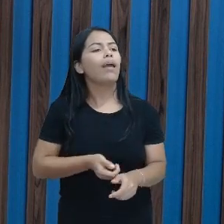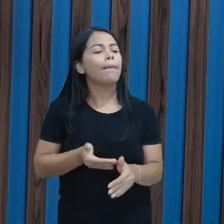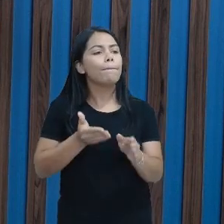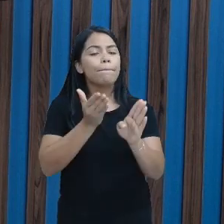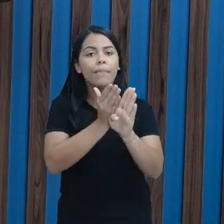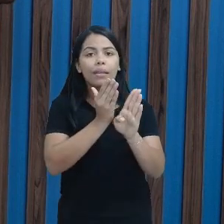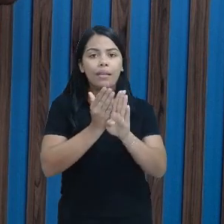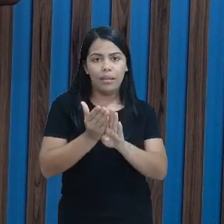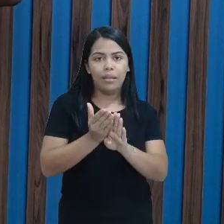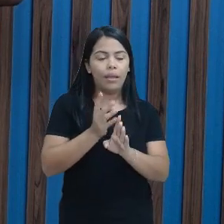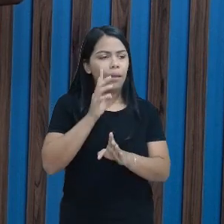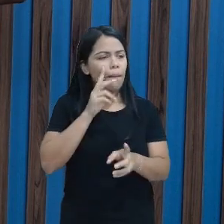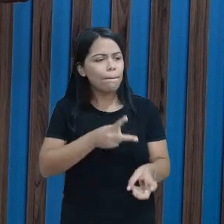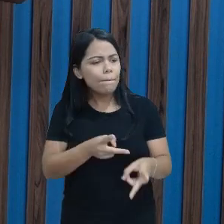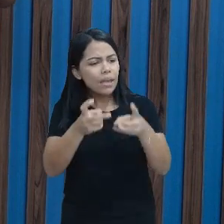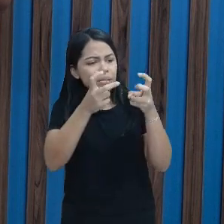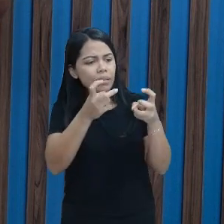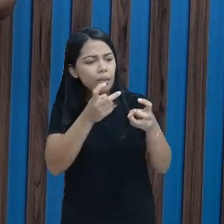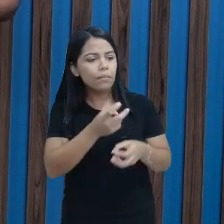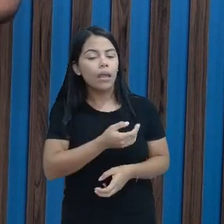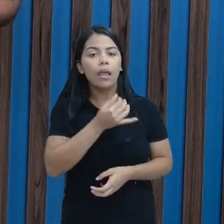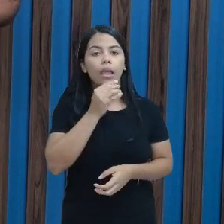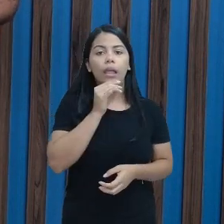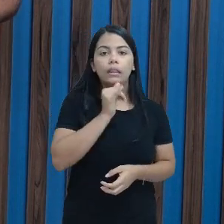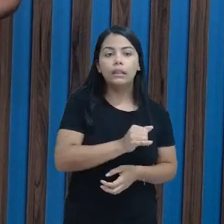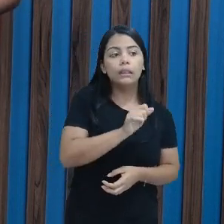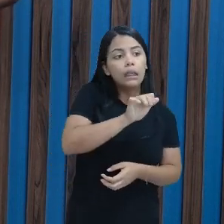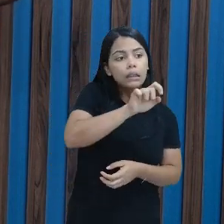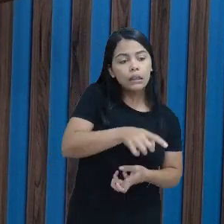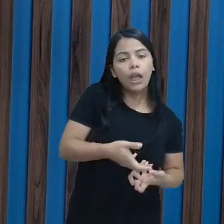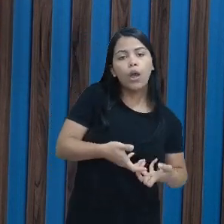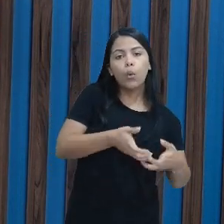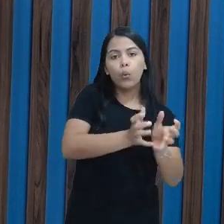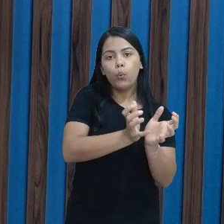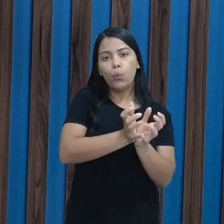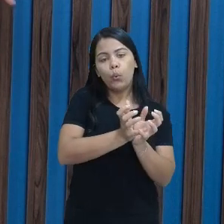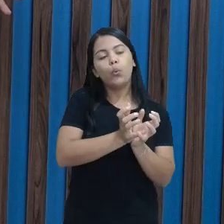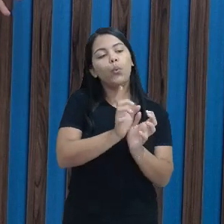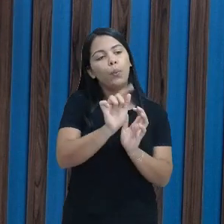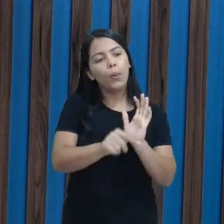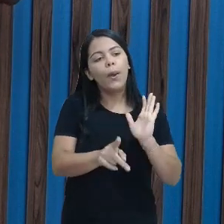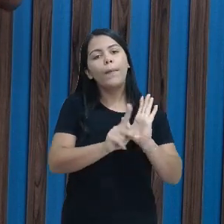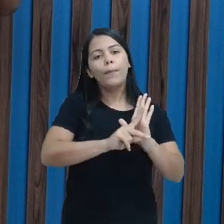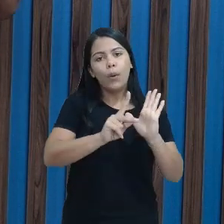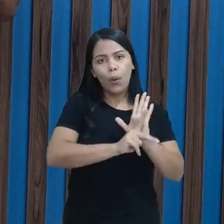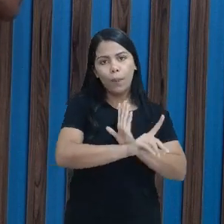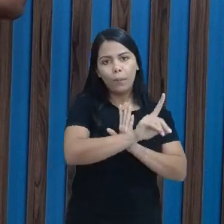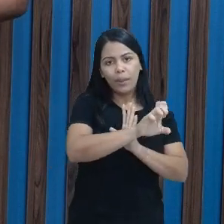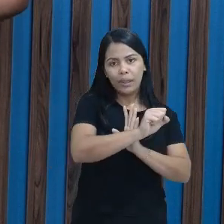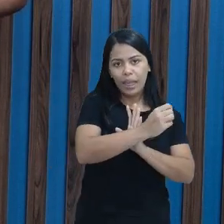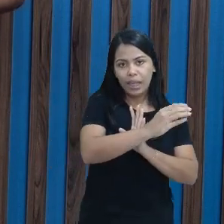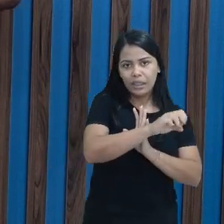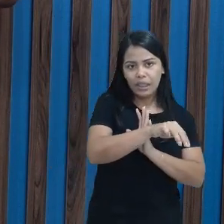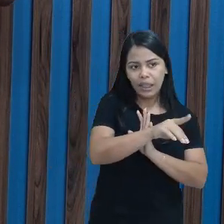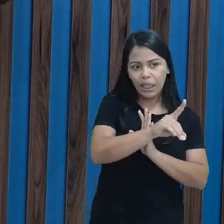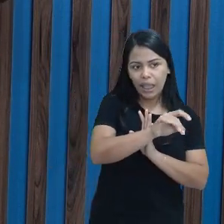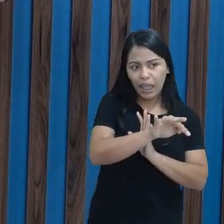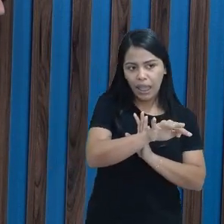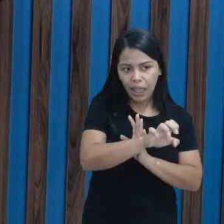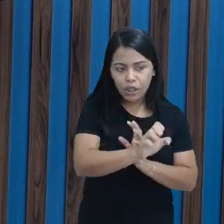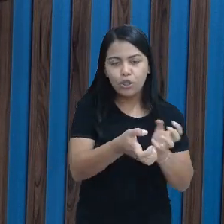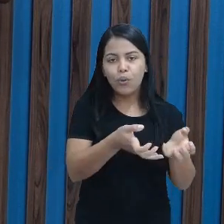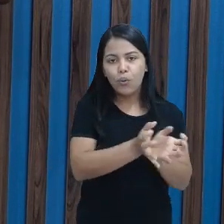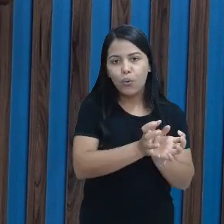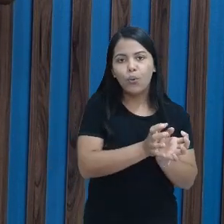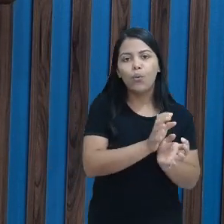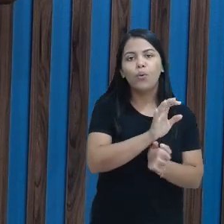como é que a pessoa pode dizer que ele é um povo, eu sou descendente de um povo indígena, eu faço